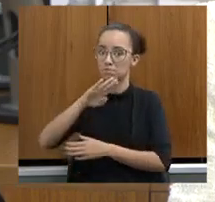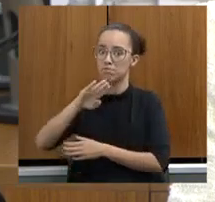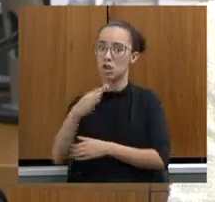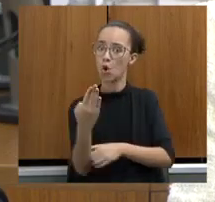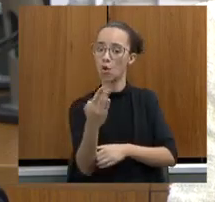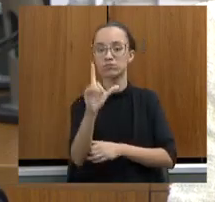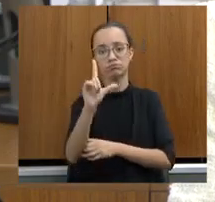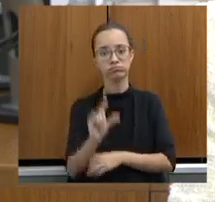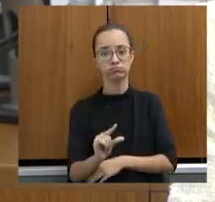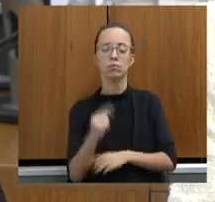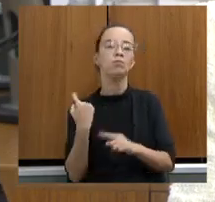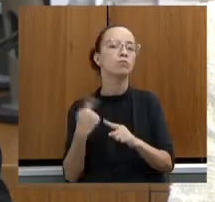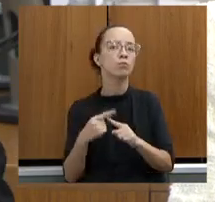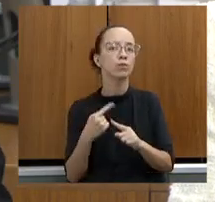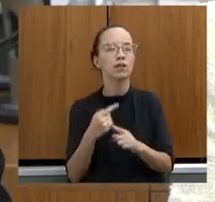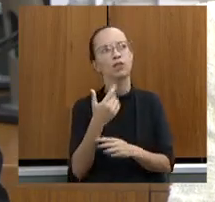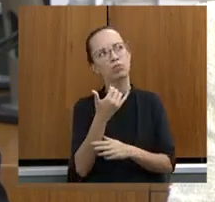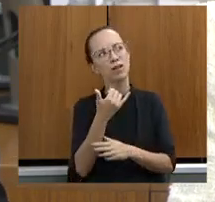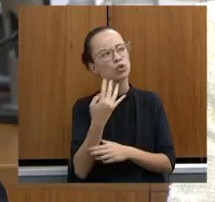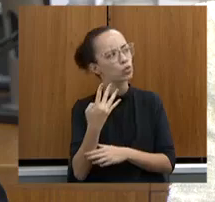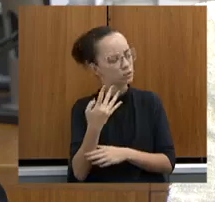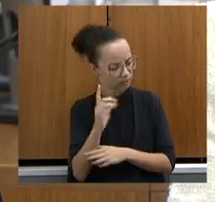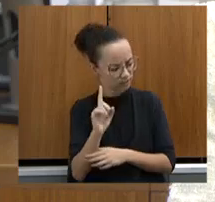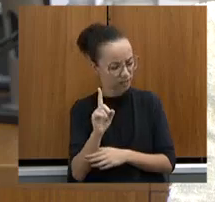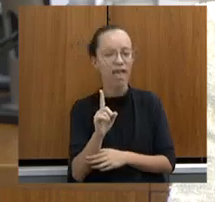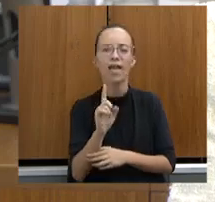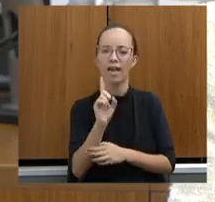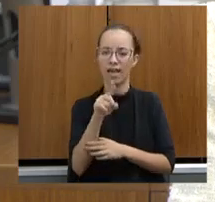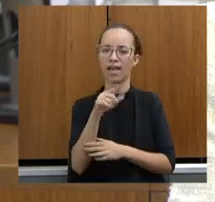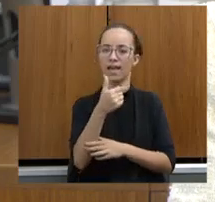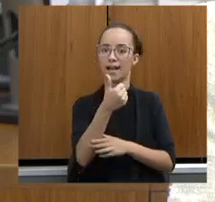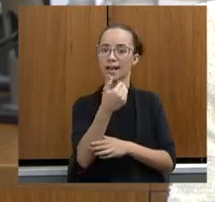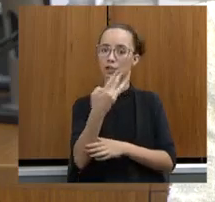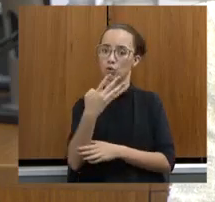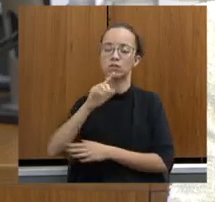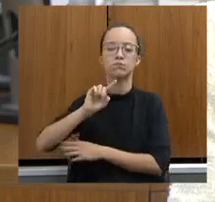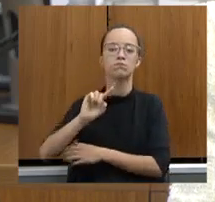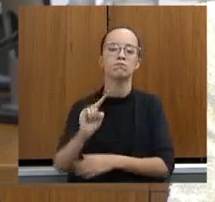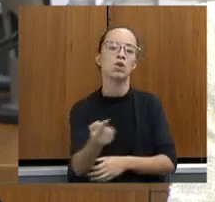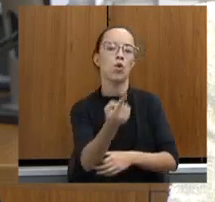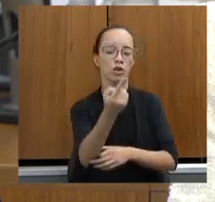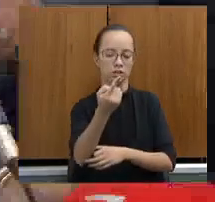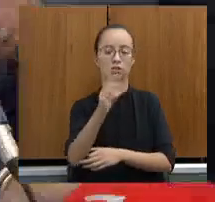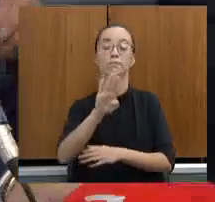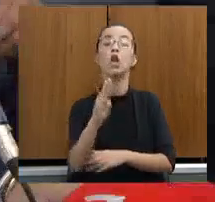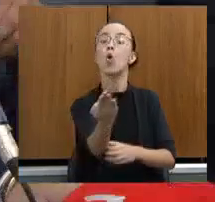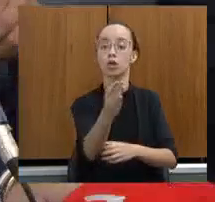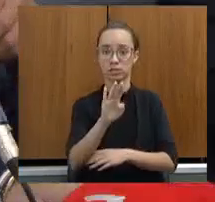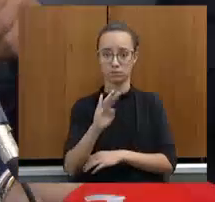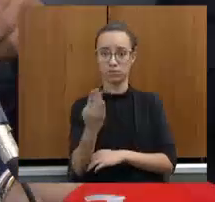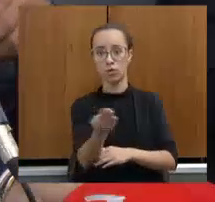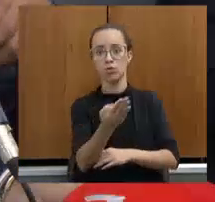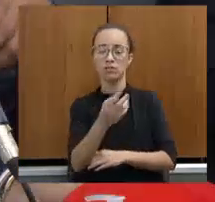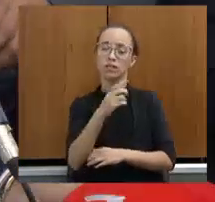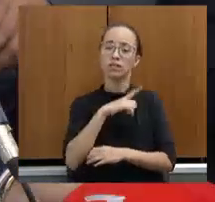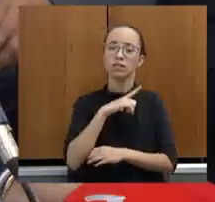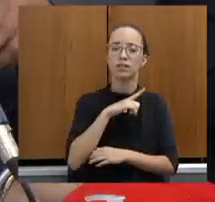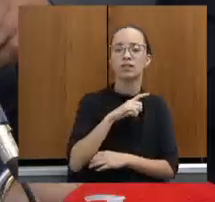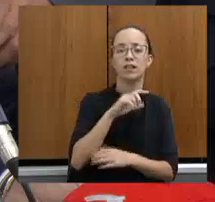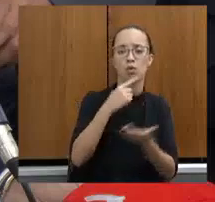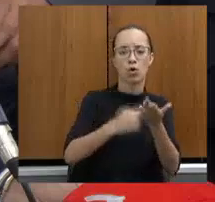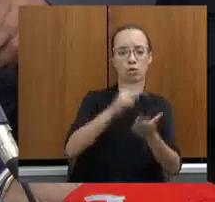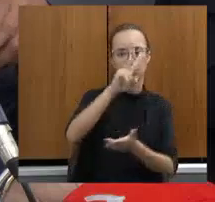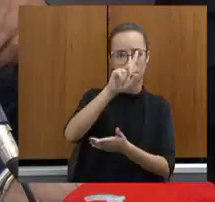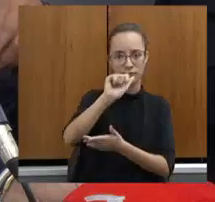de reais porque desculpa 14 é total de 14 bilhões bilhões sendo que desses 14 bilhões nós temos a cor do Vale nós temos